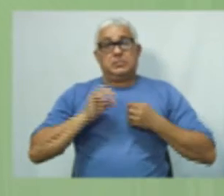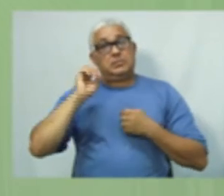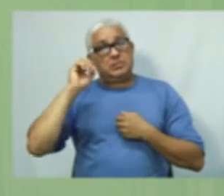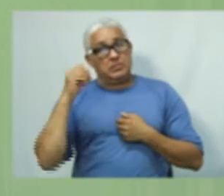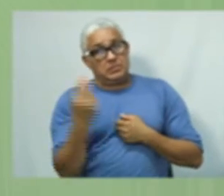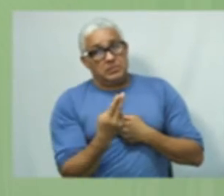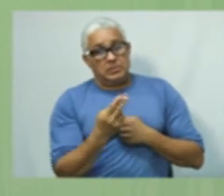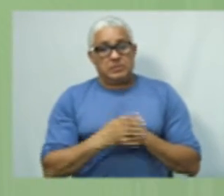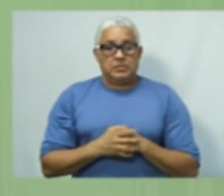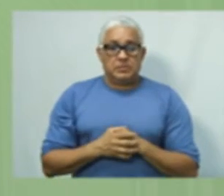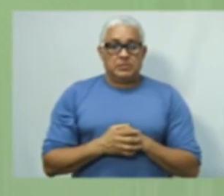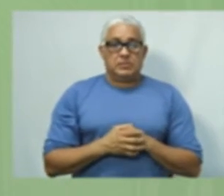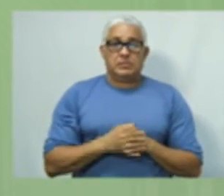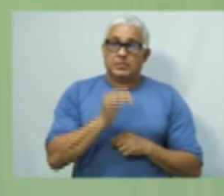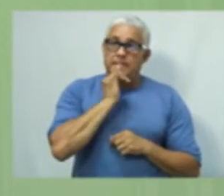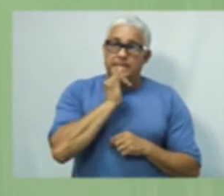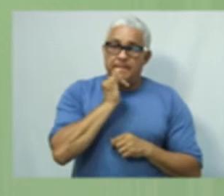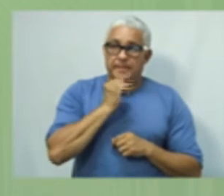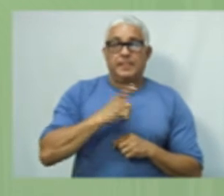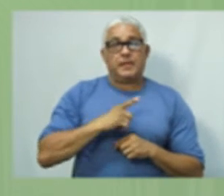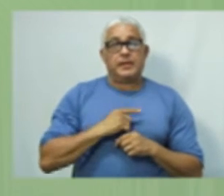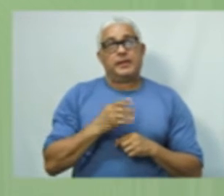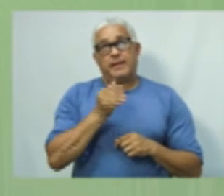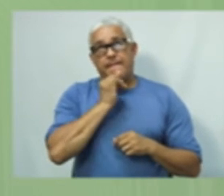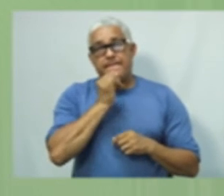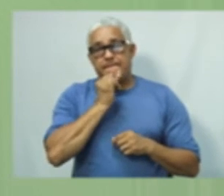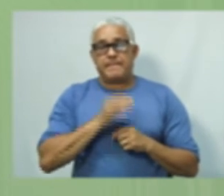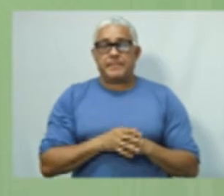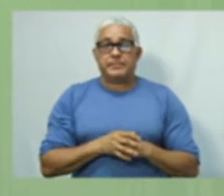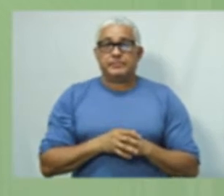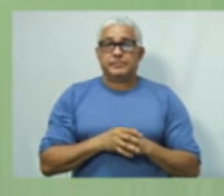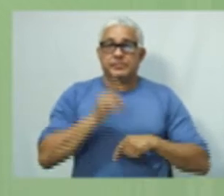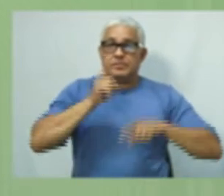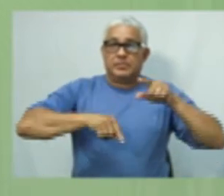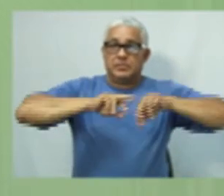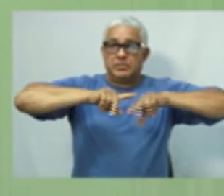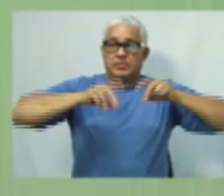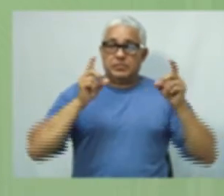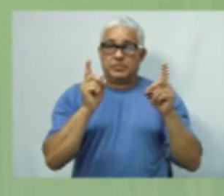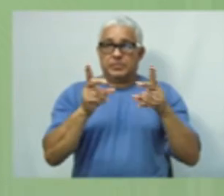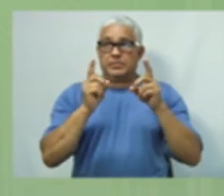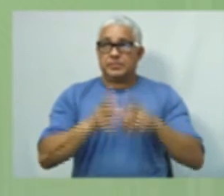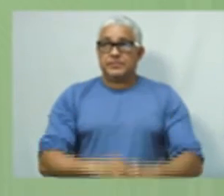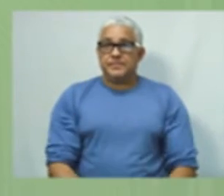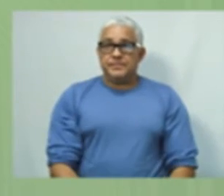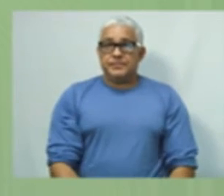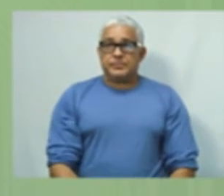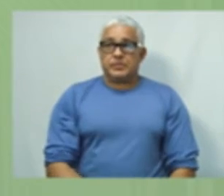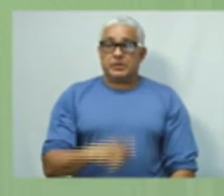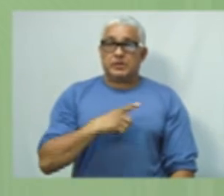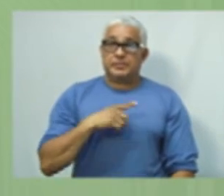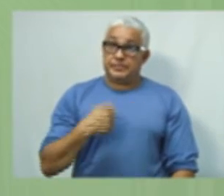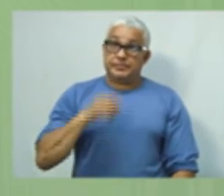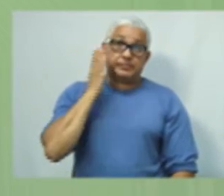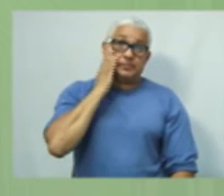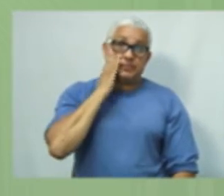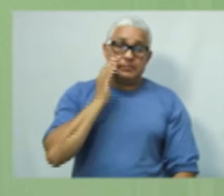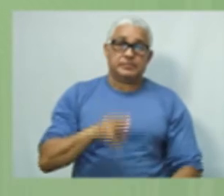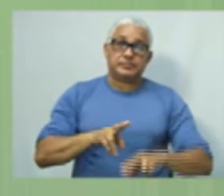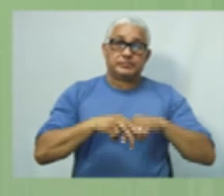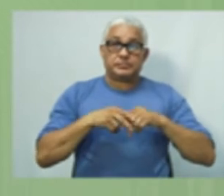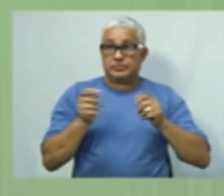Ou, vamos dar mais um exemplo, eu tenho ali, coloco um produto à venda e eu tenho que saber por meio